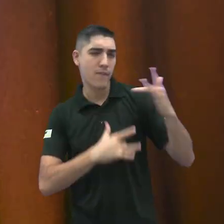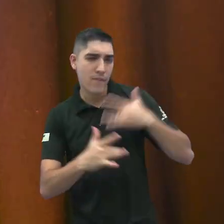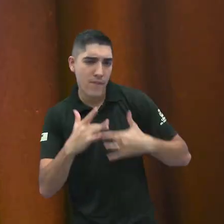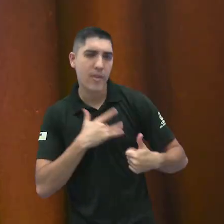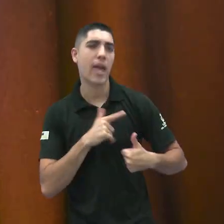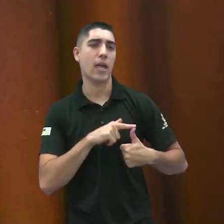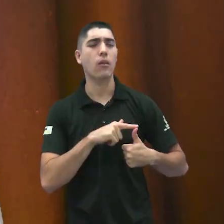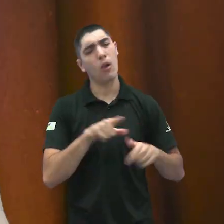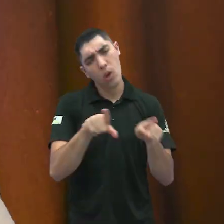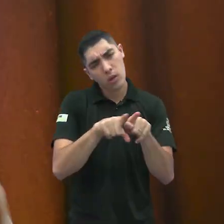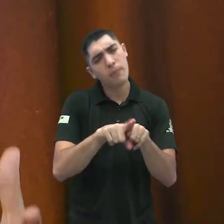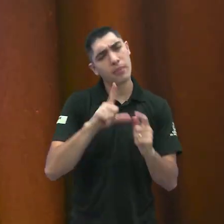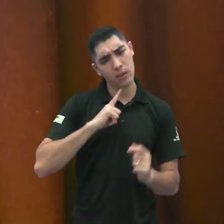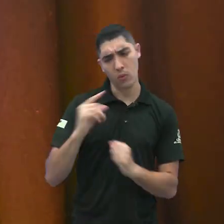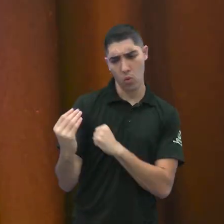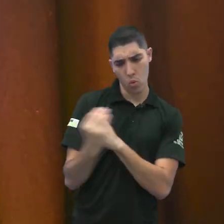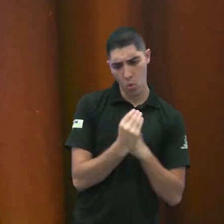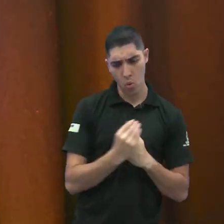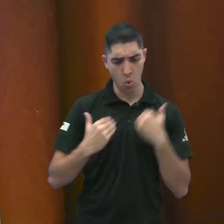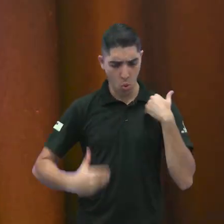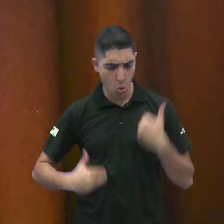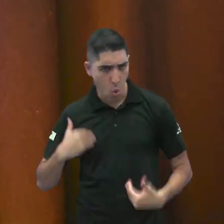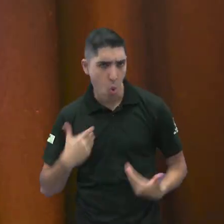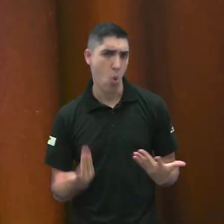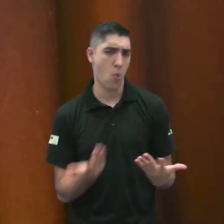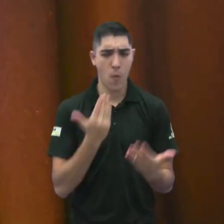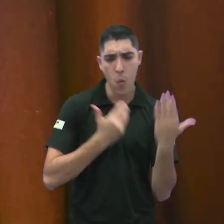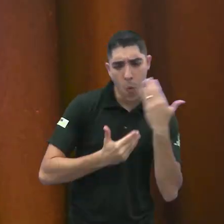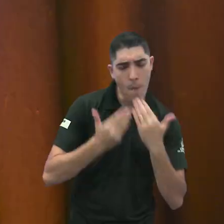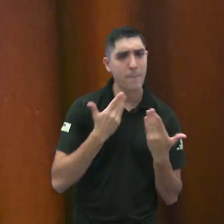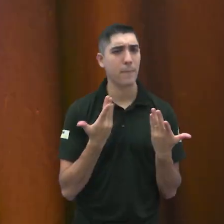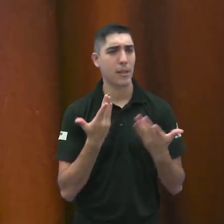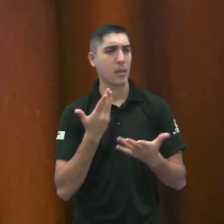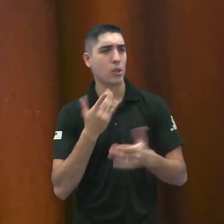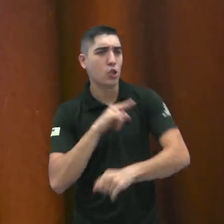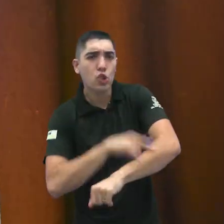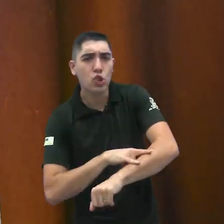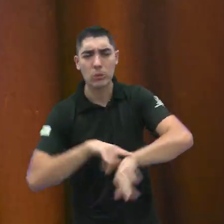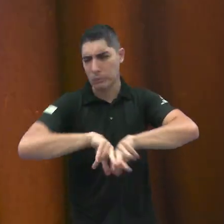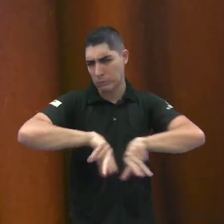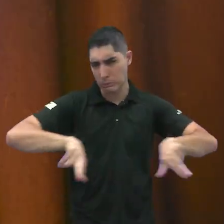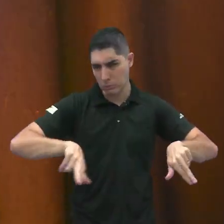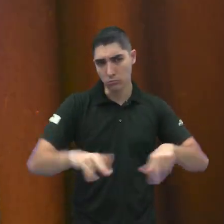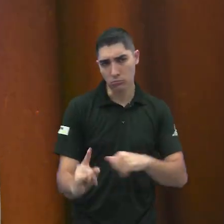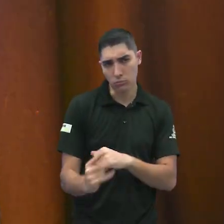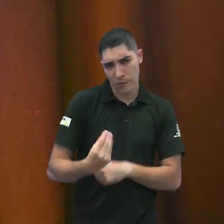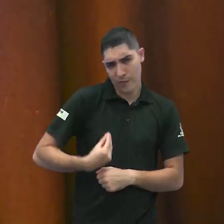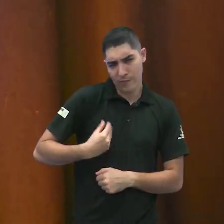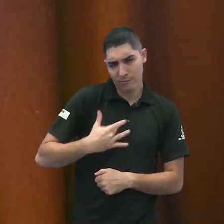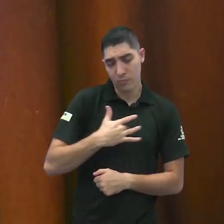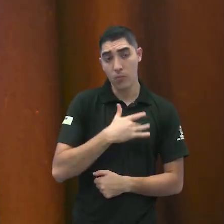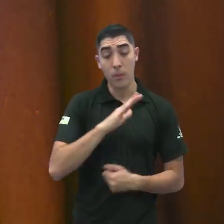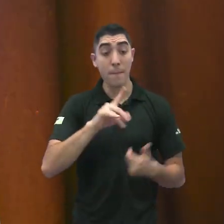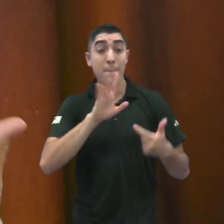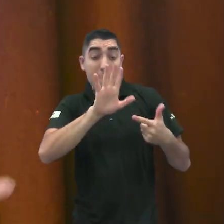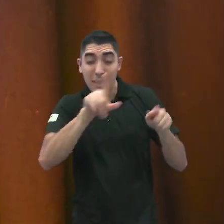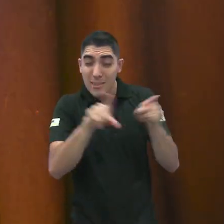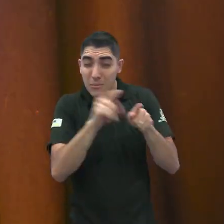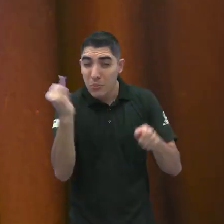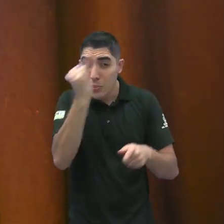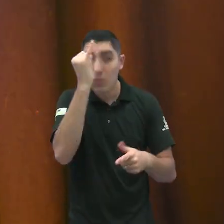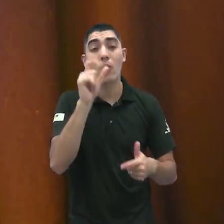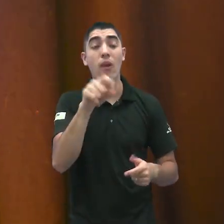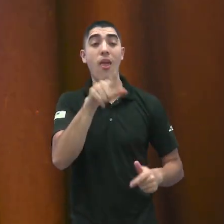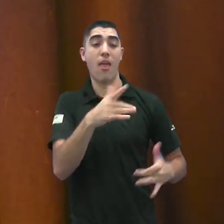dos cuidados físicos, né? Dos cuidados biológicos que a gente recebe ali, o afeto é muito importante. Então, essa